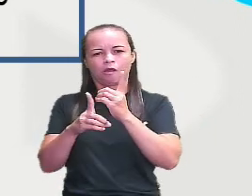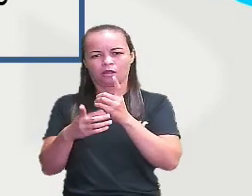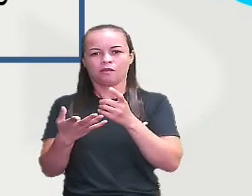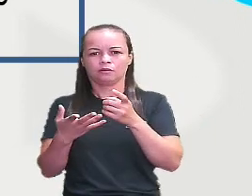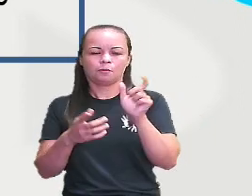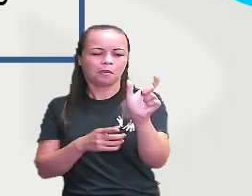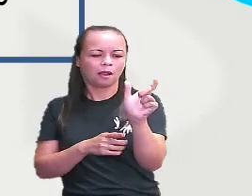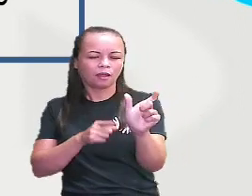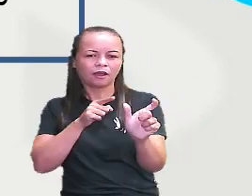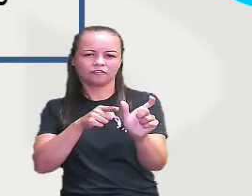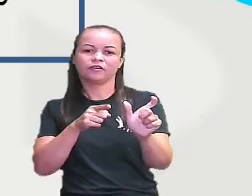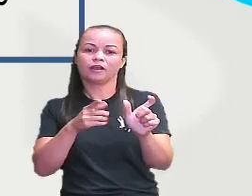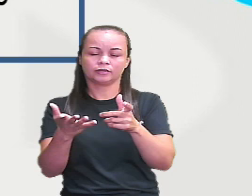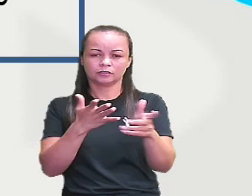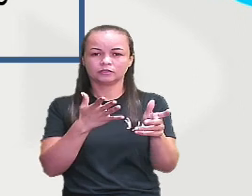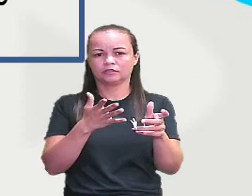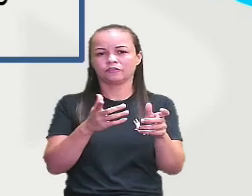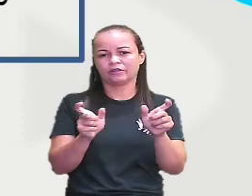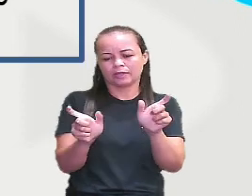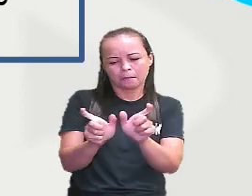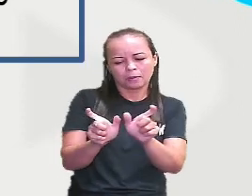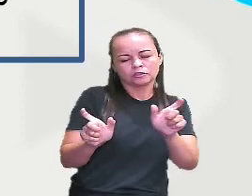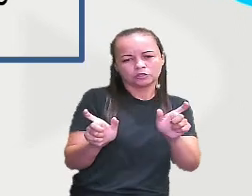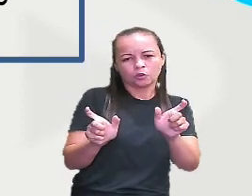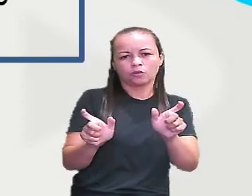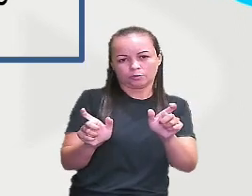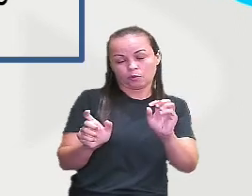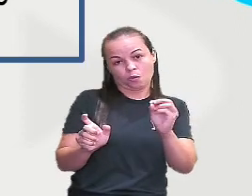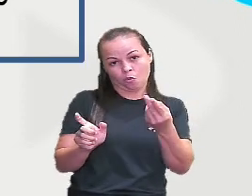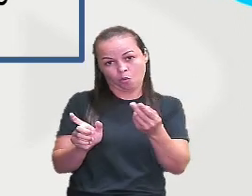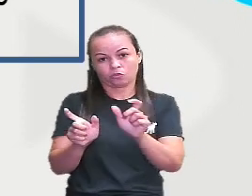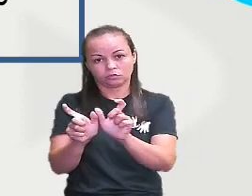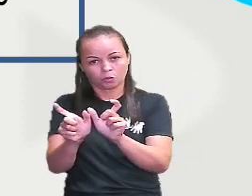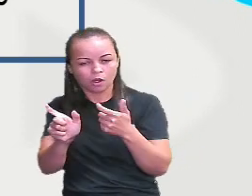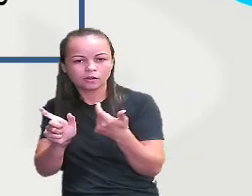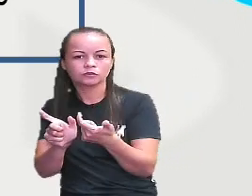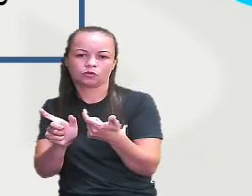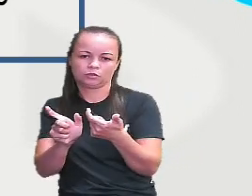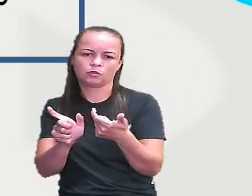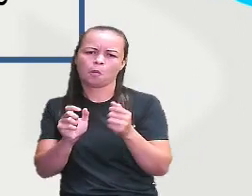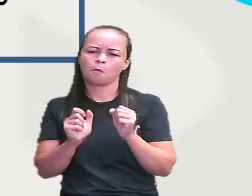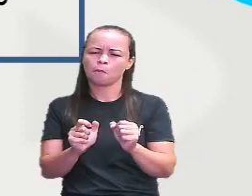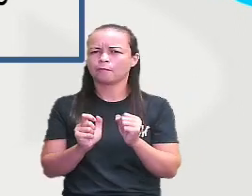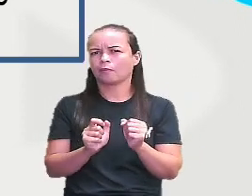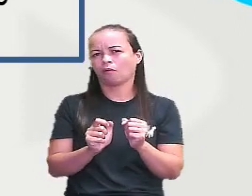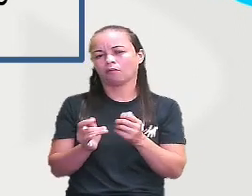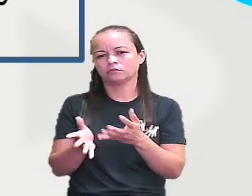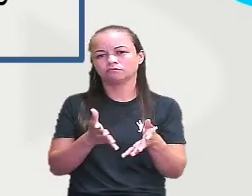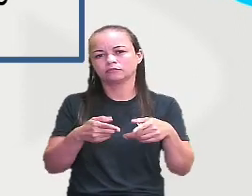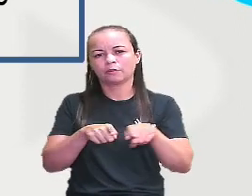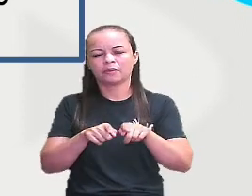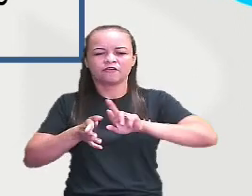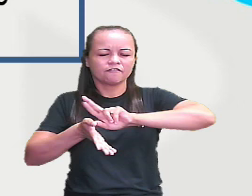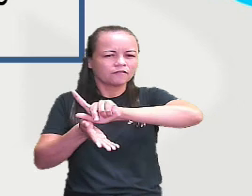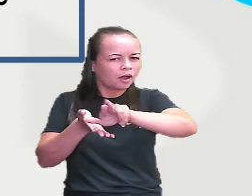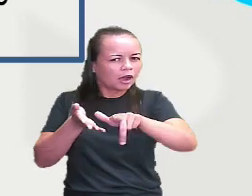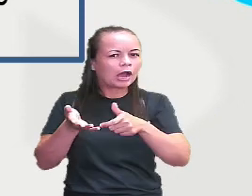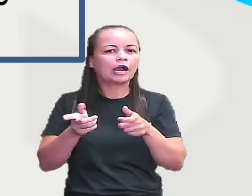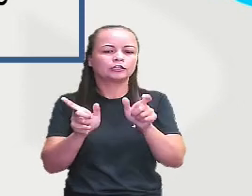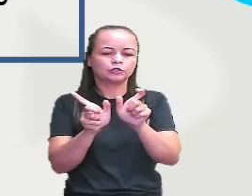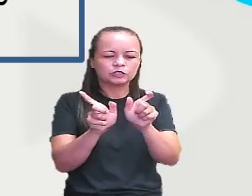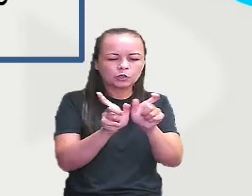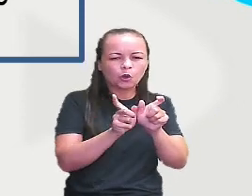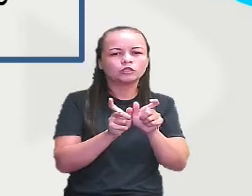Possivelmente cada palavra ela vai ter o seu sinônimo e o seu antônimo, ou seja, pode ter também até vários, né, vários sinônimos,